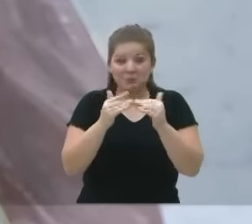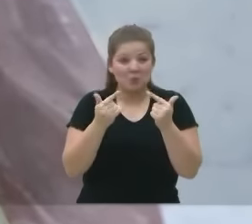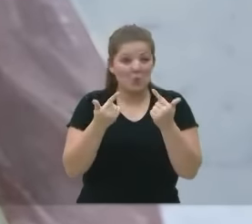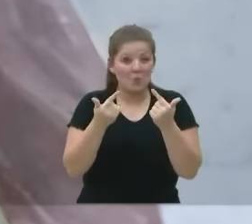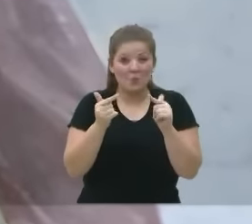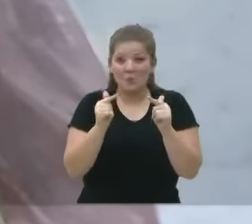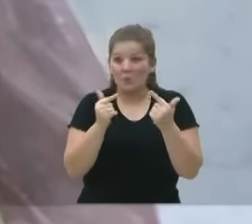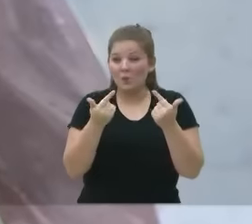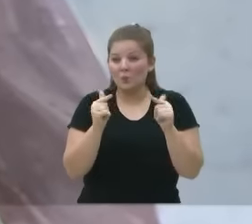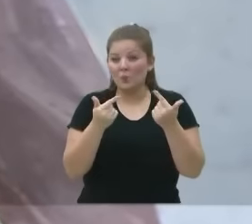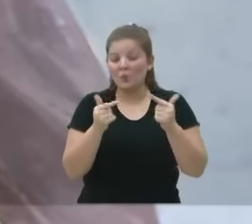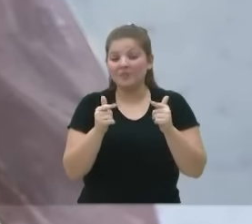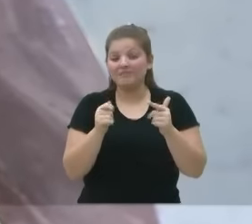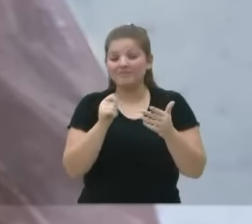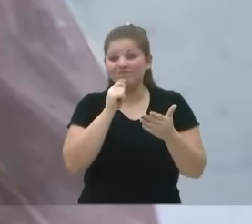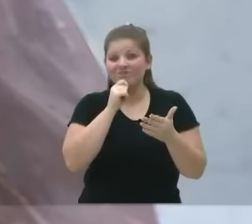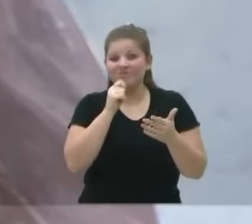ainda